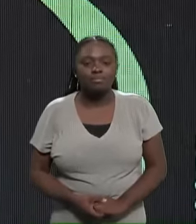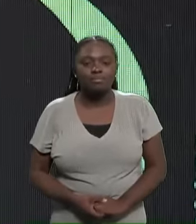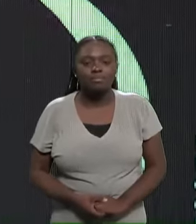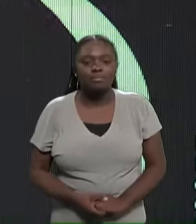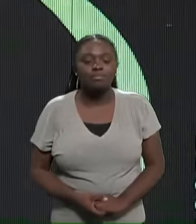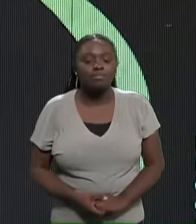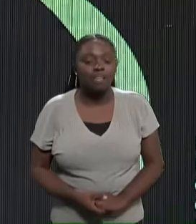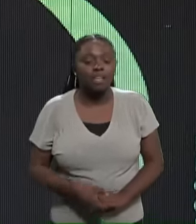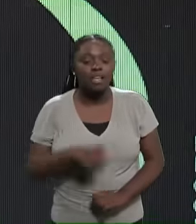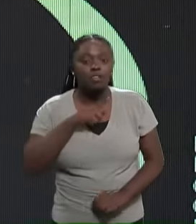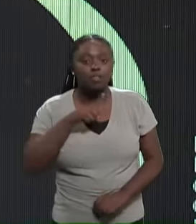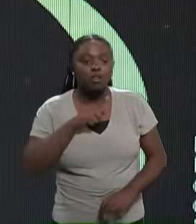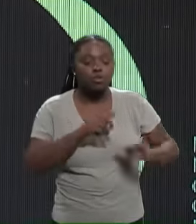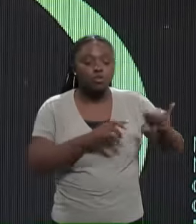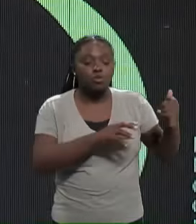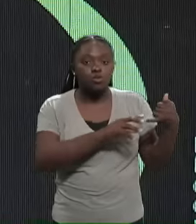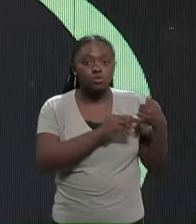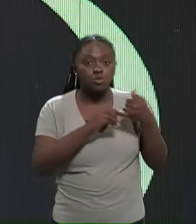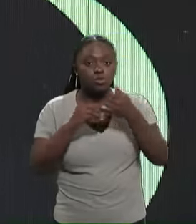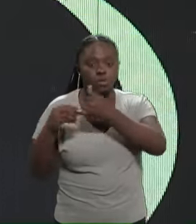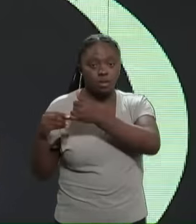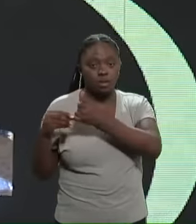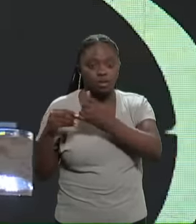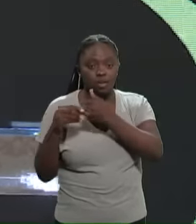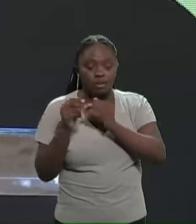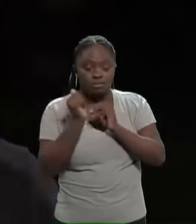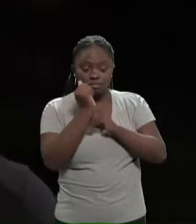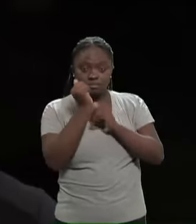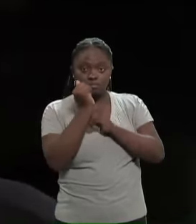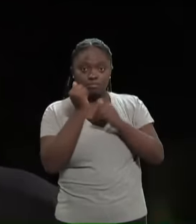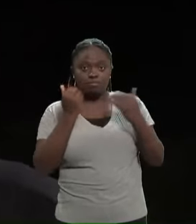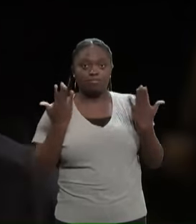Tem Josué que vai sair do anonimato hoje.